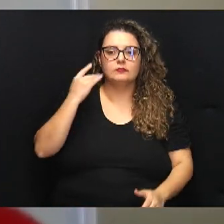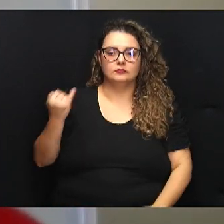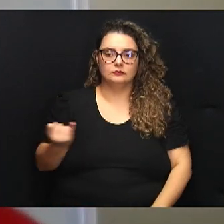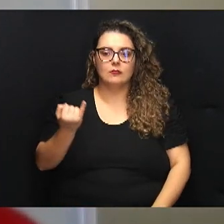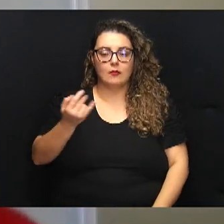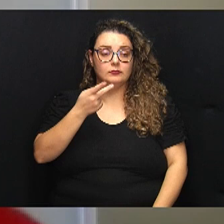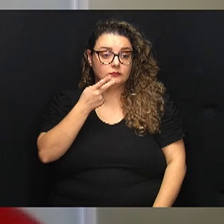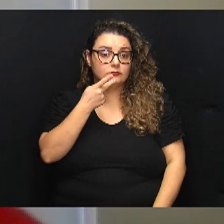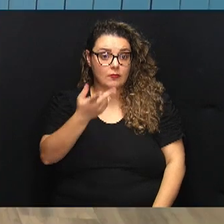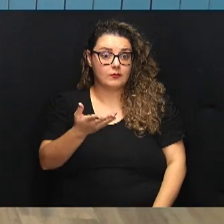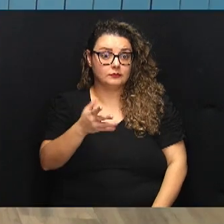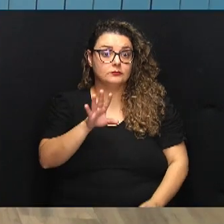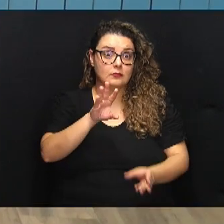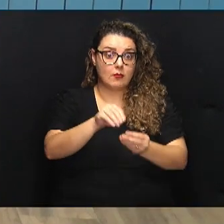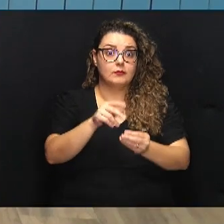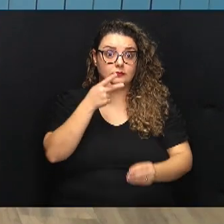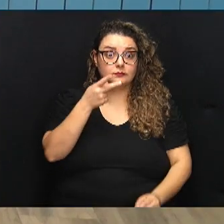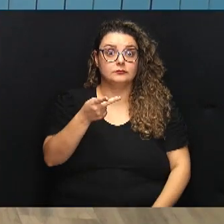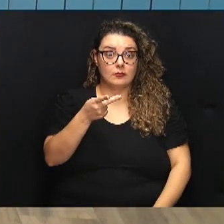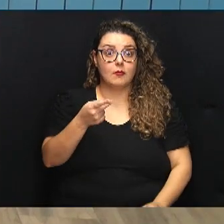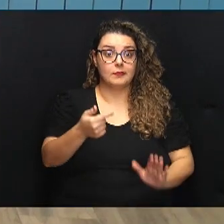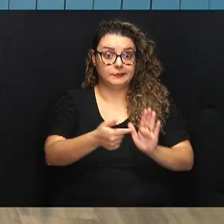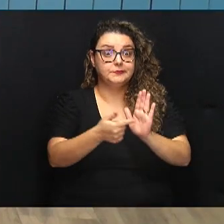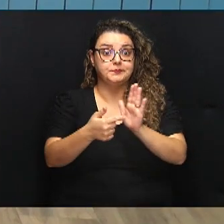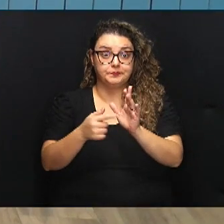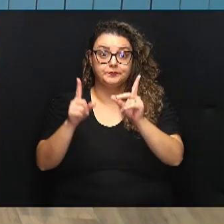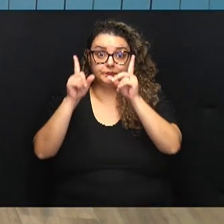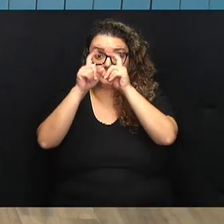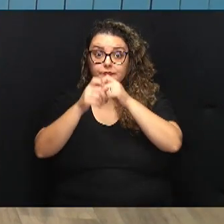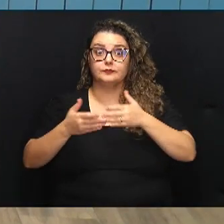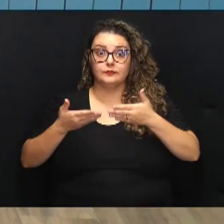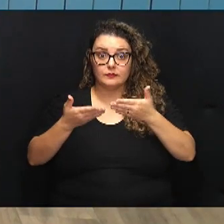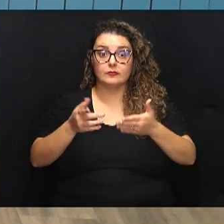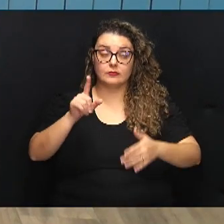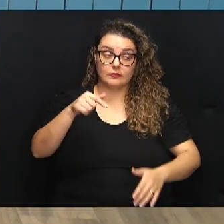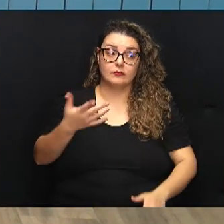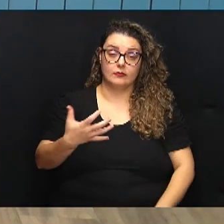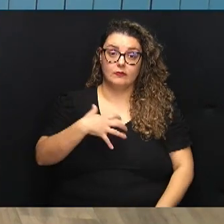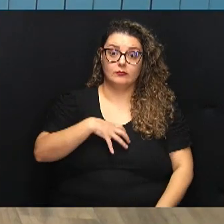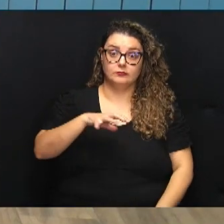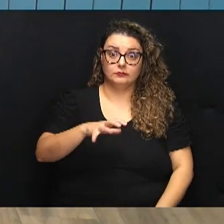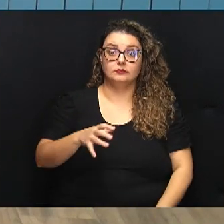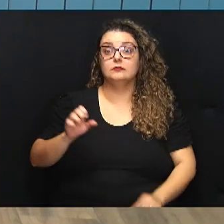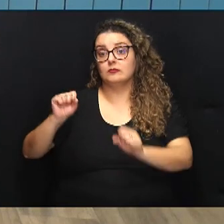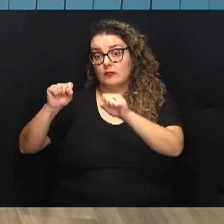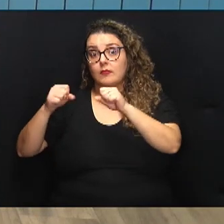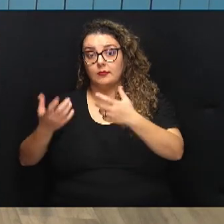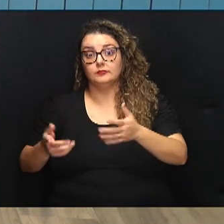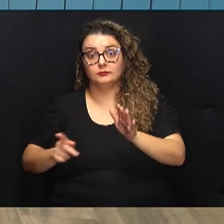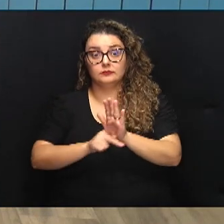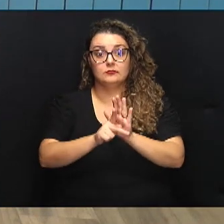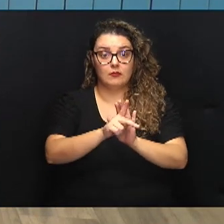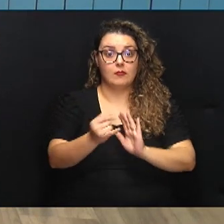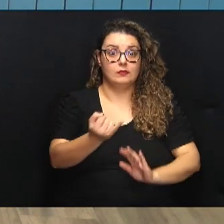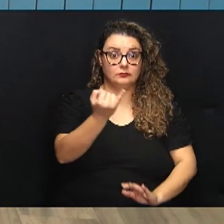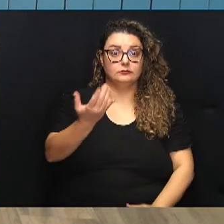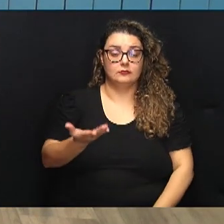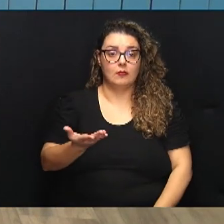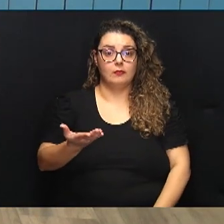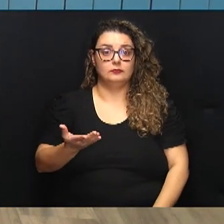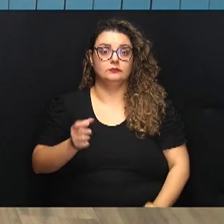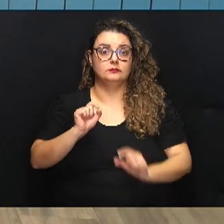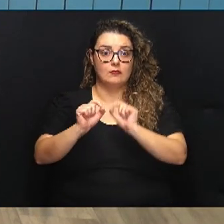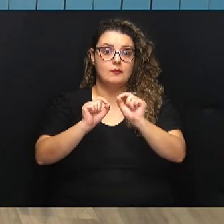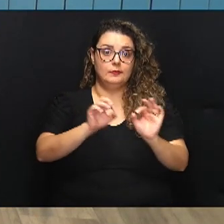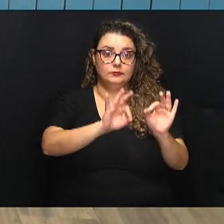você falou que é uma breve resposta, mas você está demonstrando a complexidade que é exatamente este projeto e a importância disso, né, para quem está